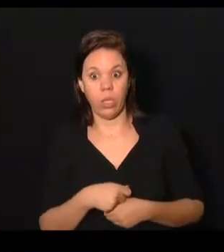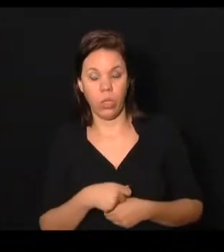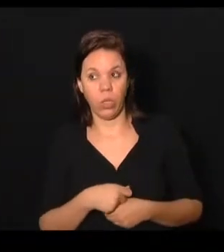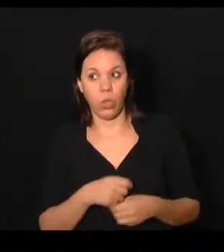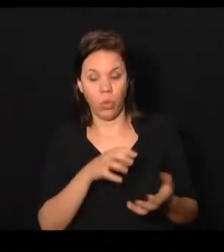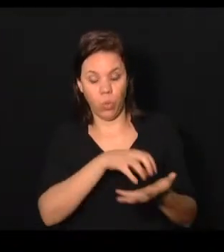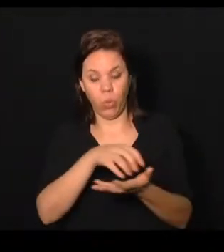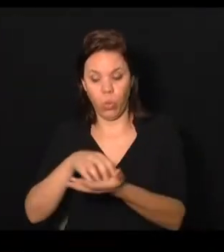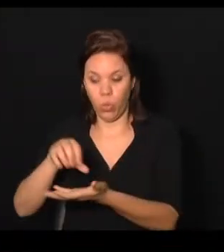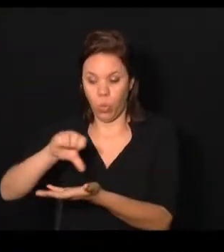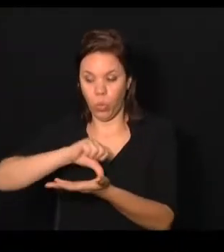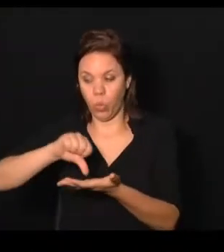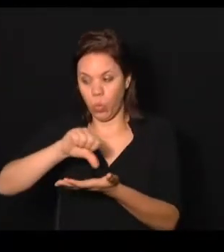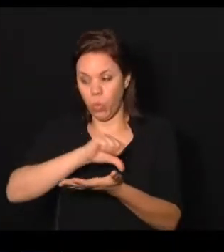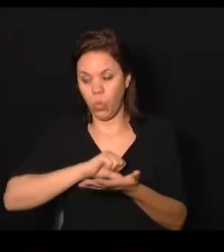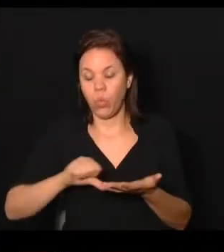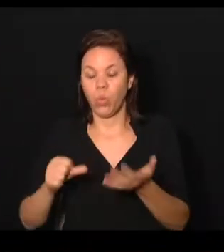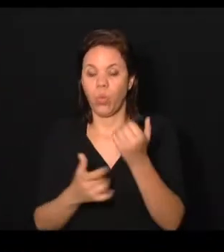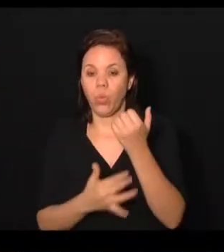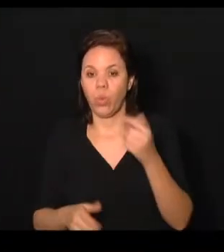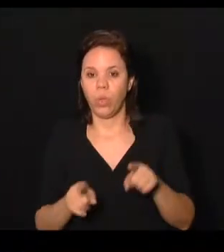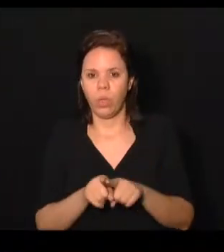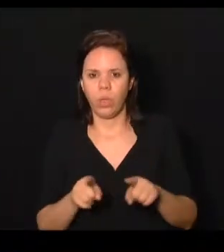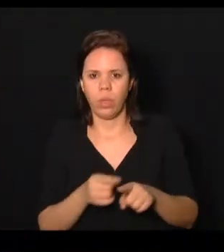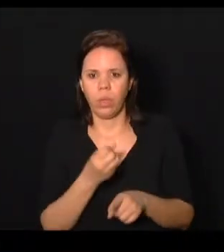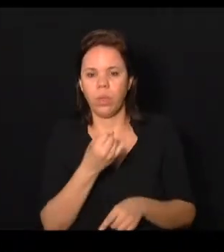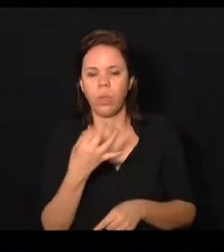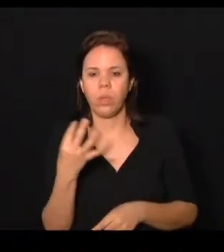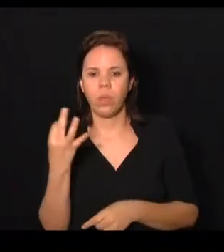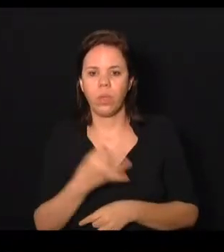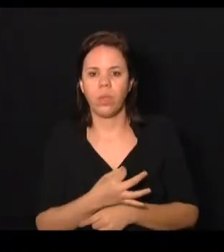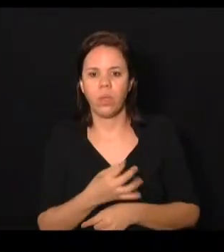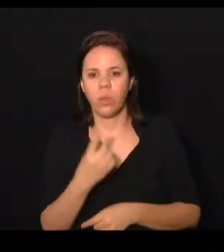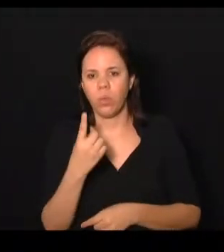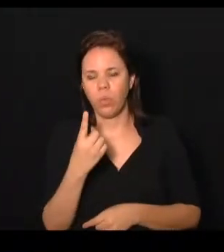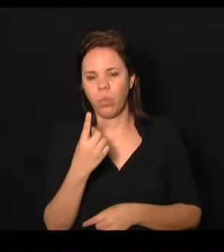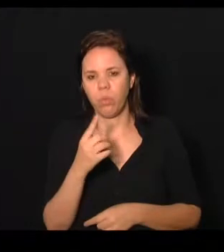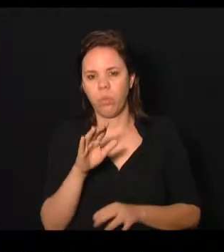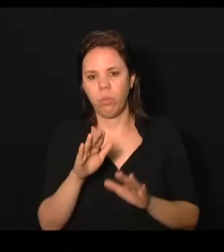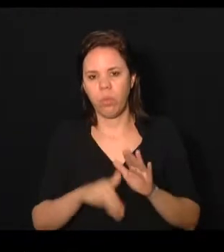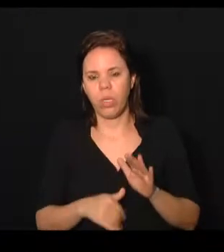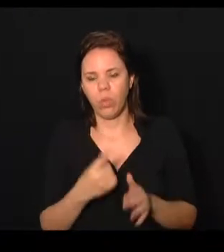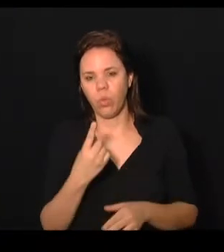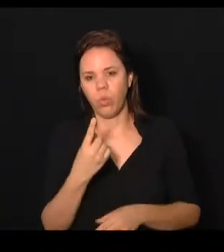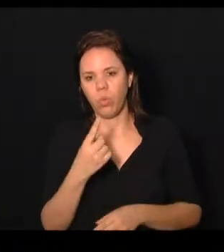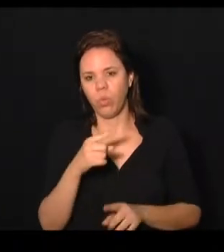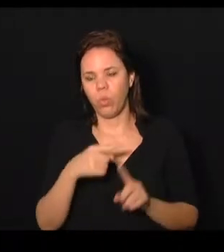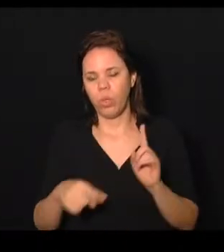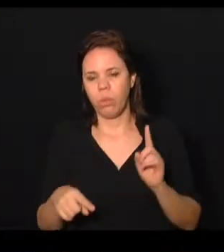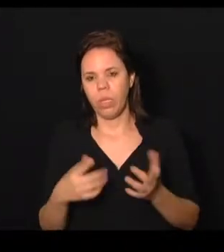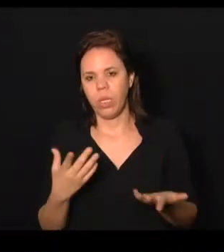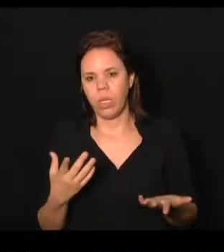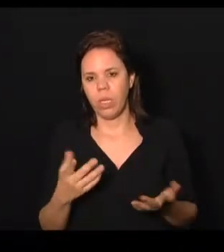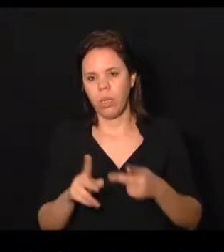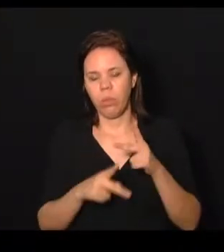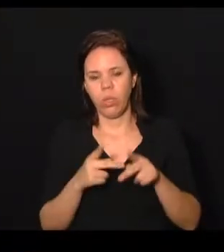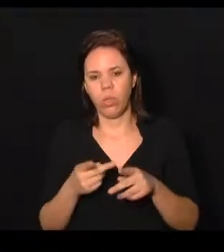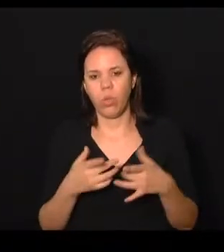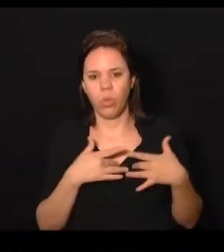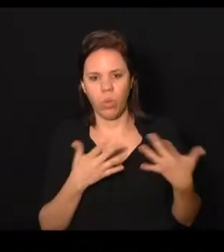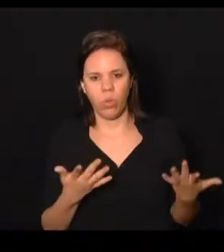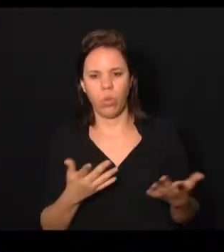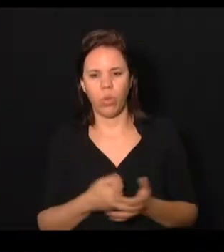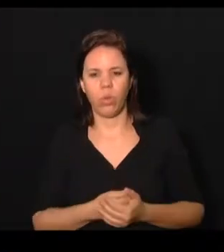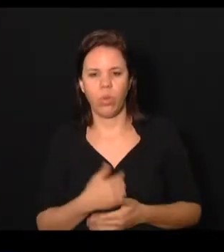de sangue têm, né? Quando a gente fala aí nesses percentuais, né? Menos de 1,5% da população brasileira é doadora de sangue regular, e a